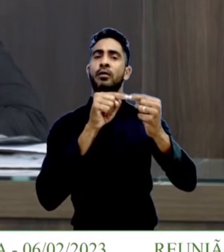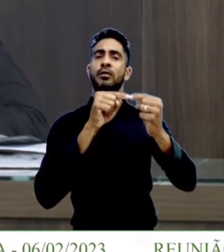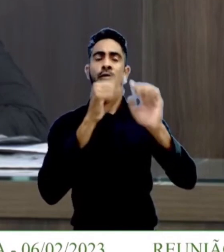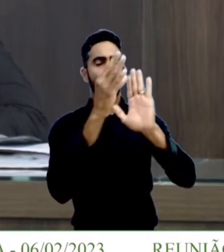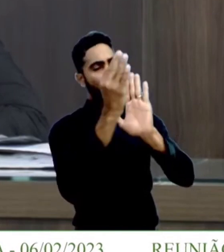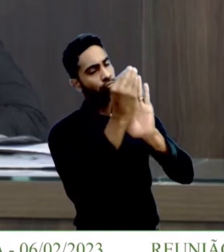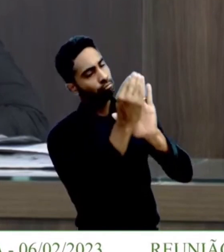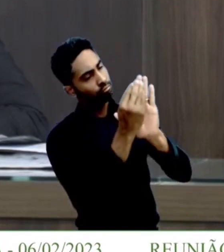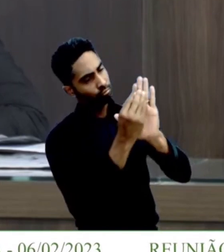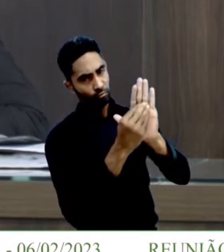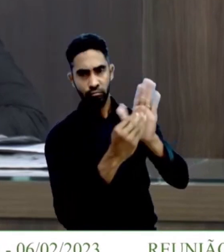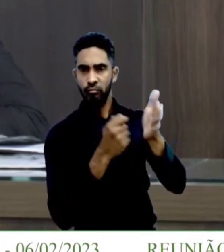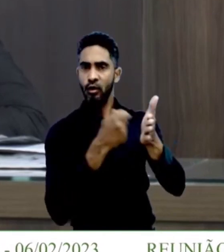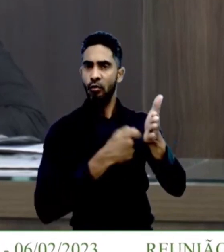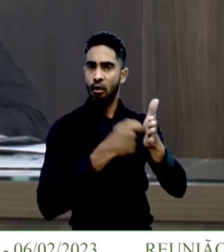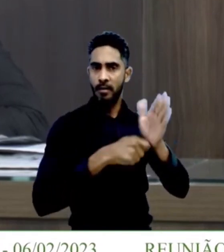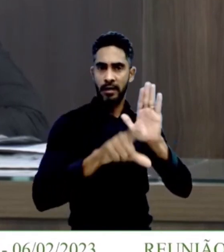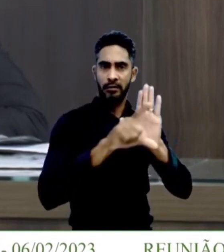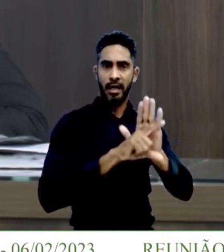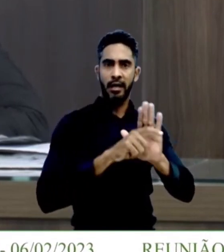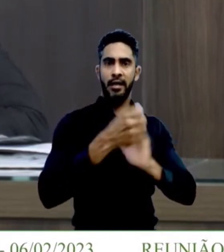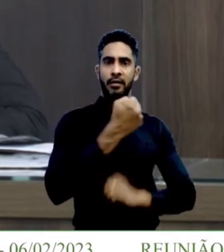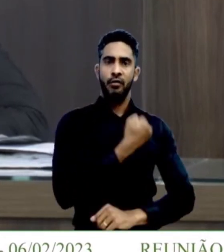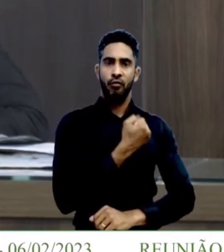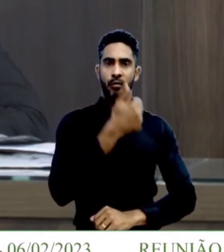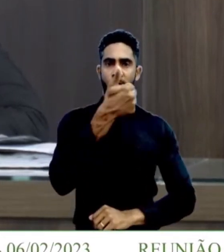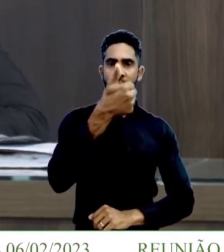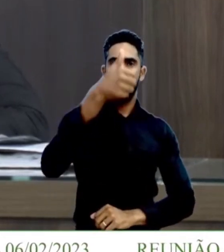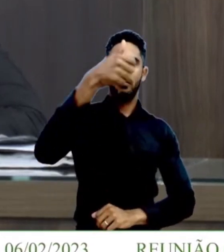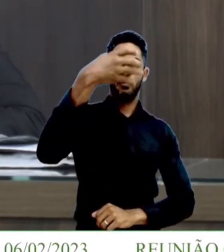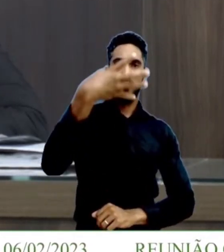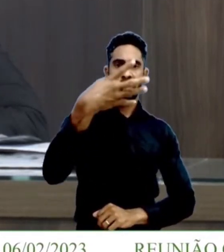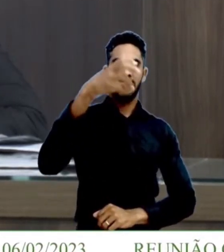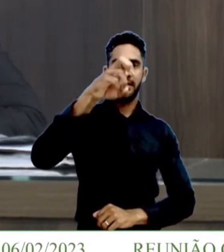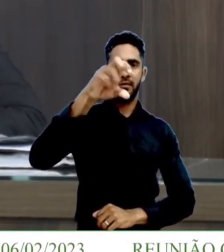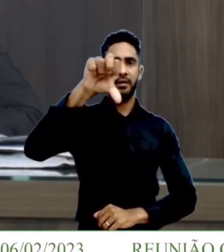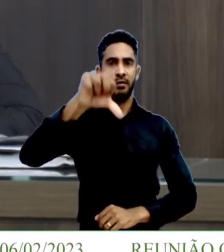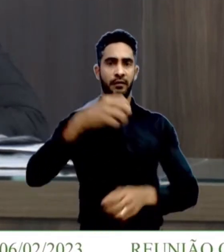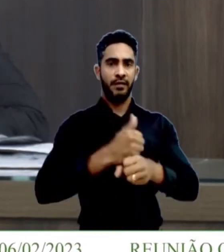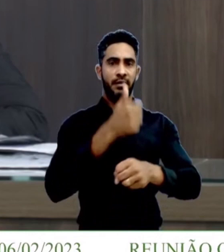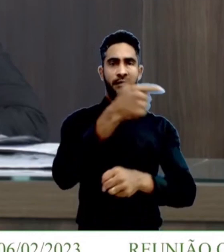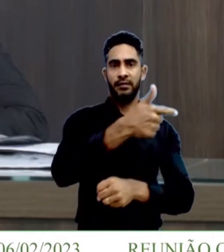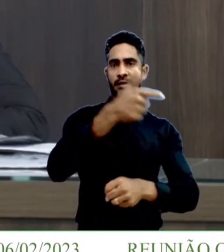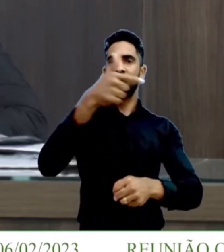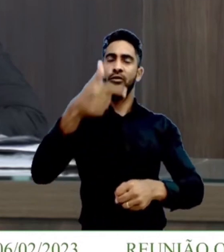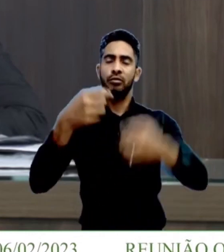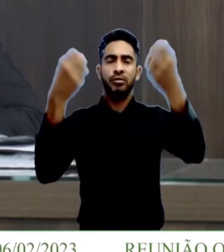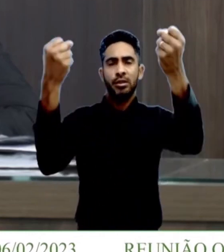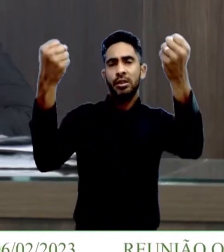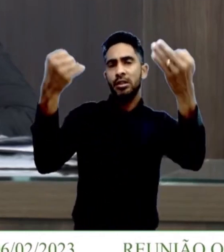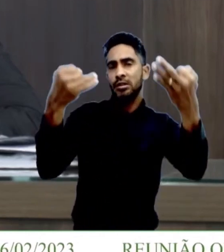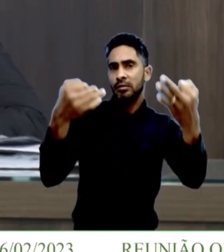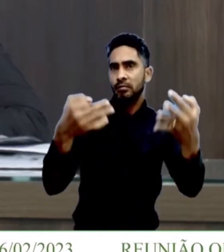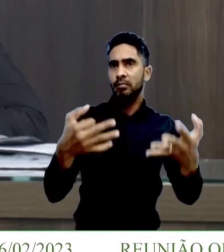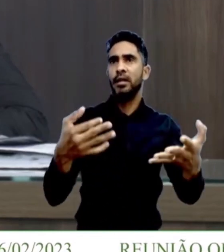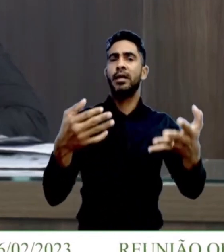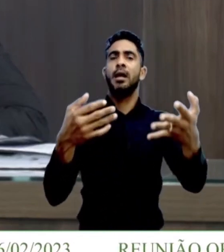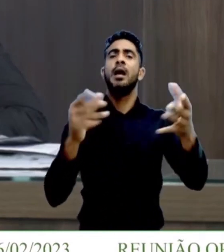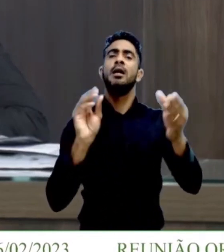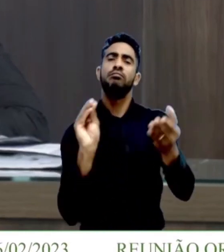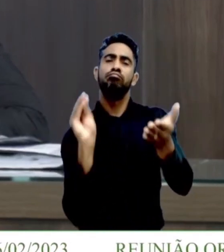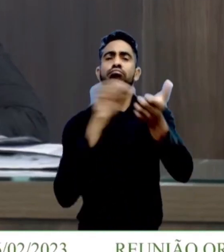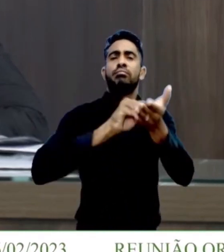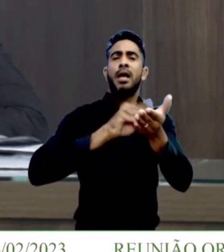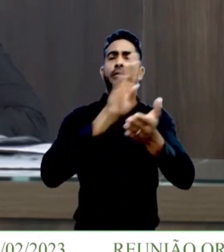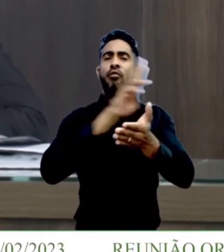critérios exigidos na Lei Municipal nº 1459, de 2022, que dispõe sobre a denominação